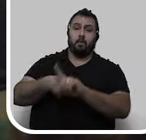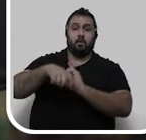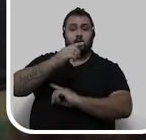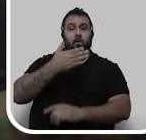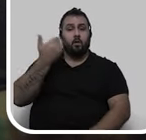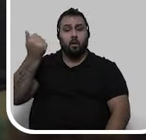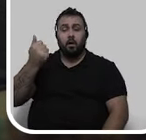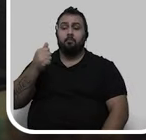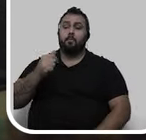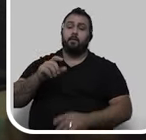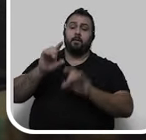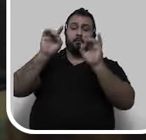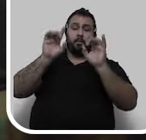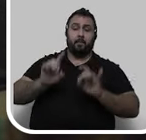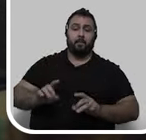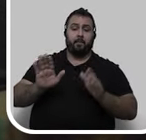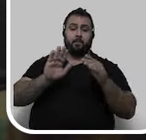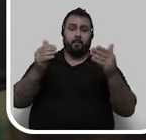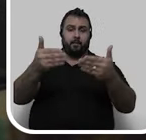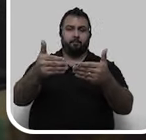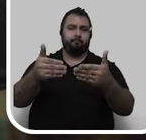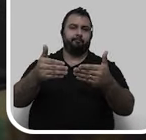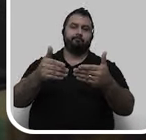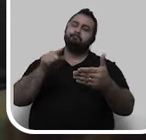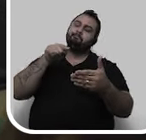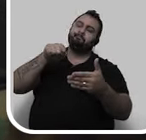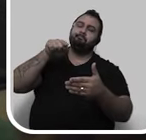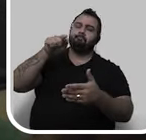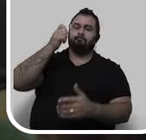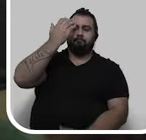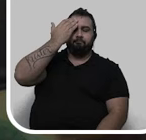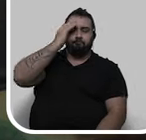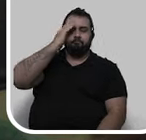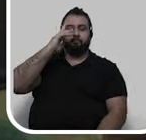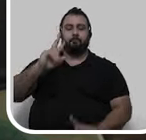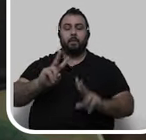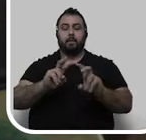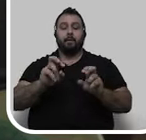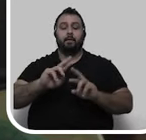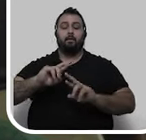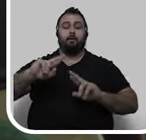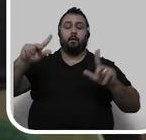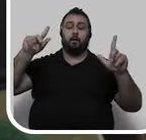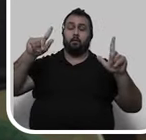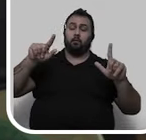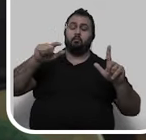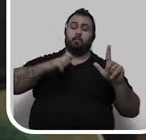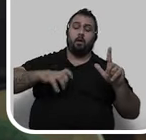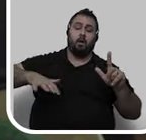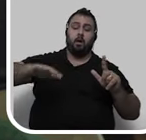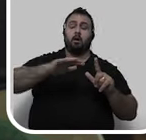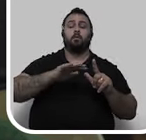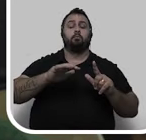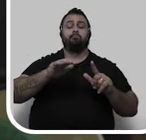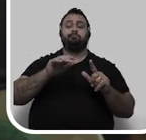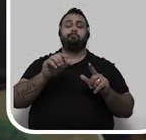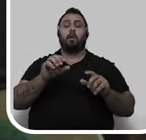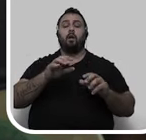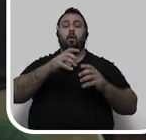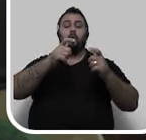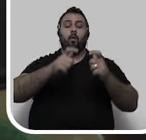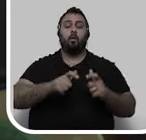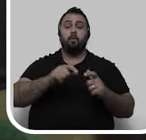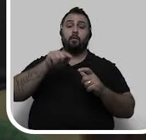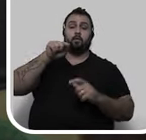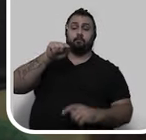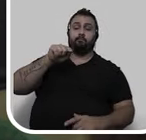você se especializar mais, para você entender as diferenças do mercado, né, em que nuance você se encaixa melhor, para